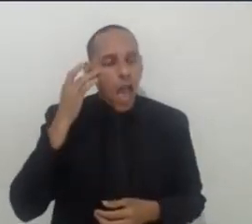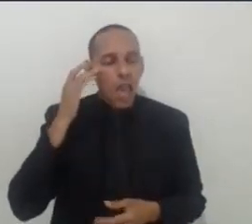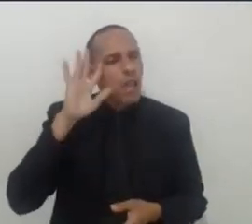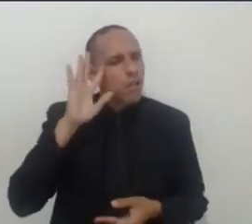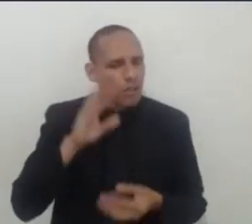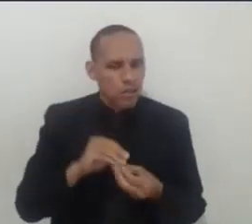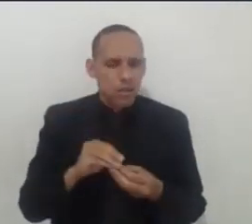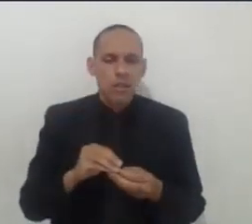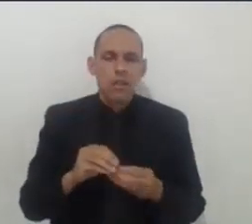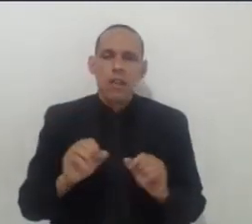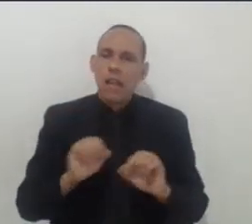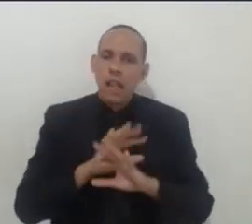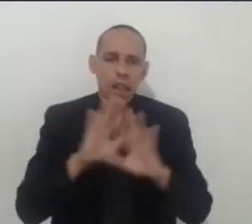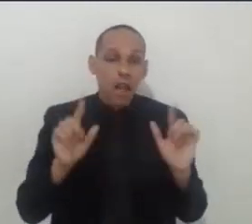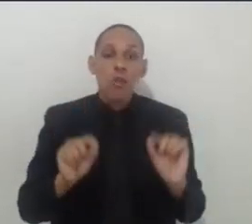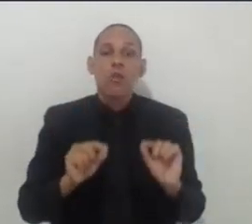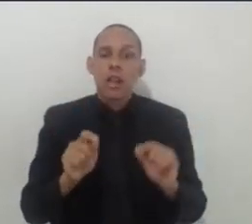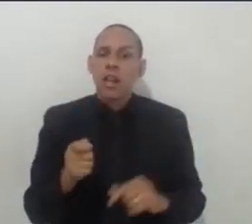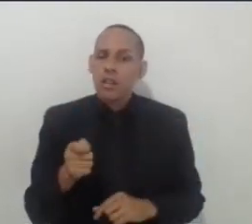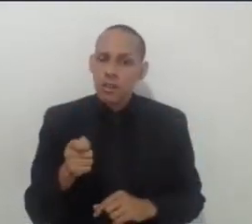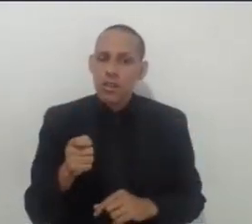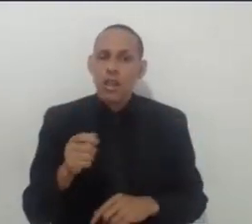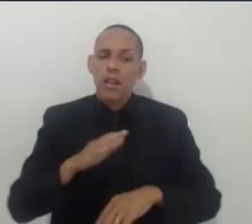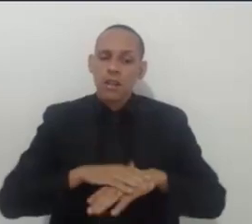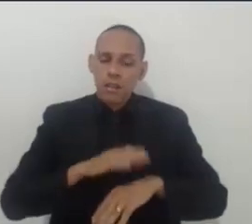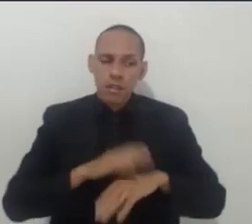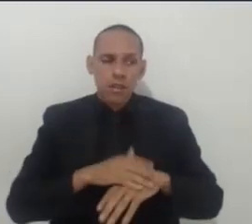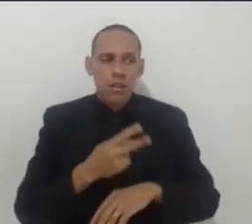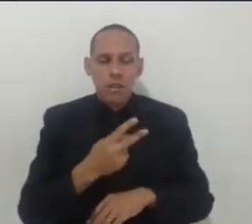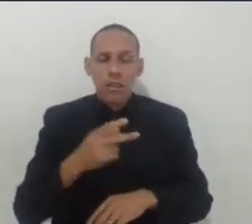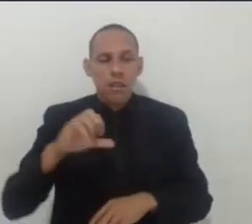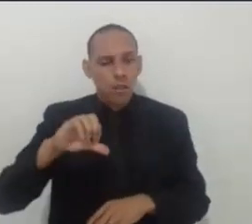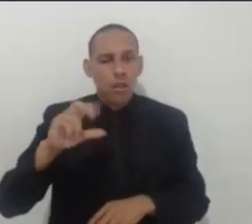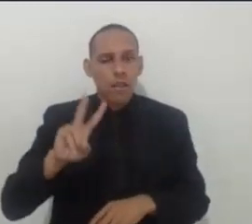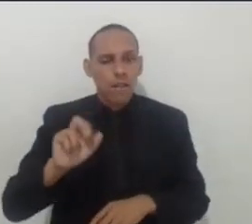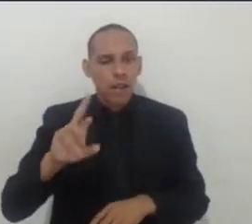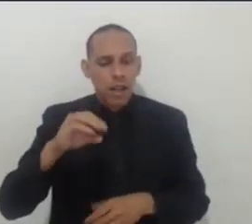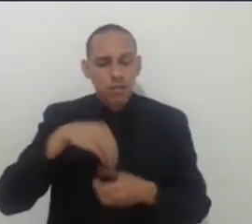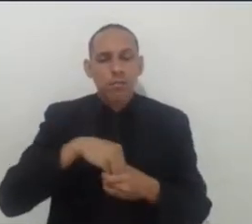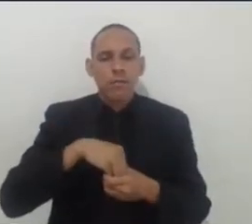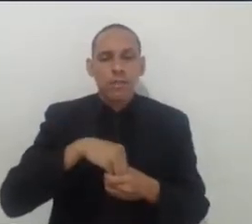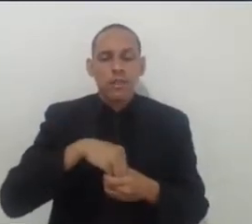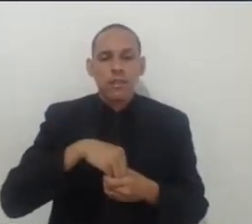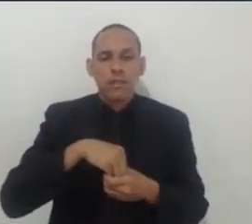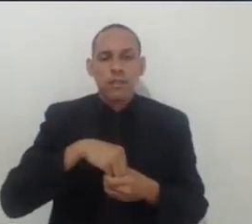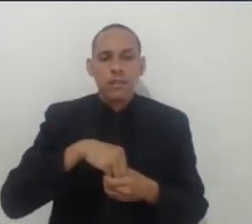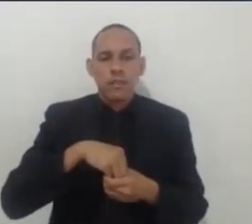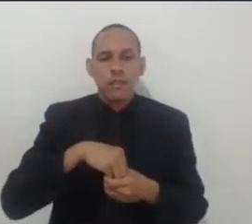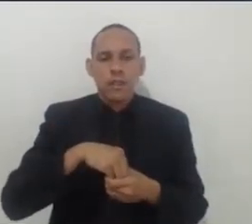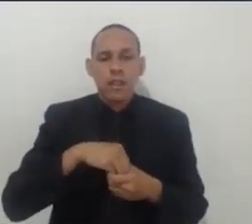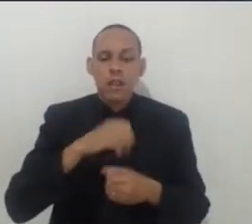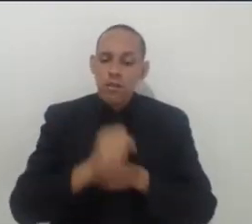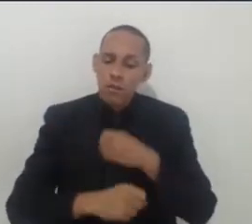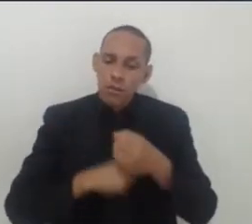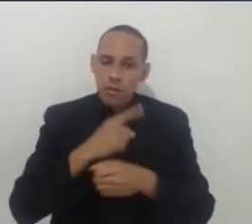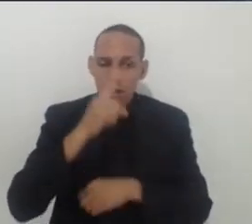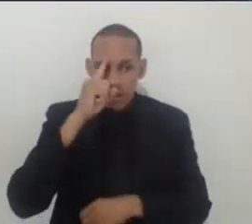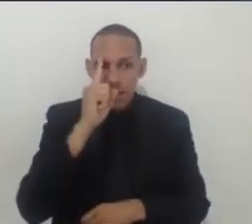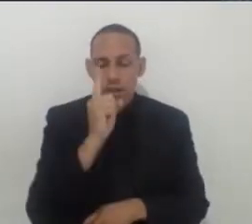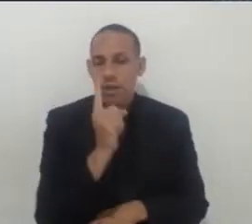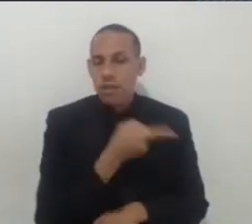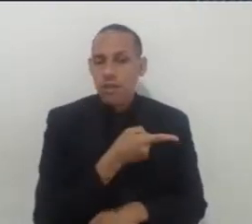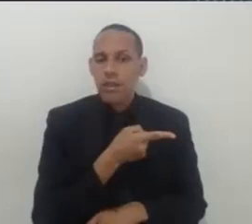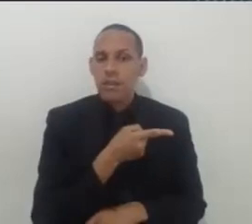chaves estariam, sim, ali na Nona Vara e que foram intimar um ano após dessas chaves estarem